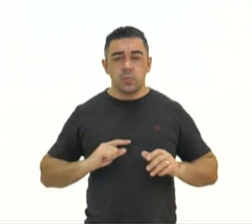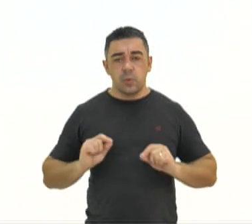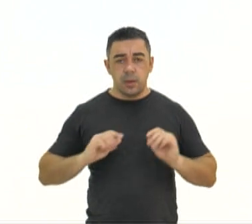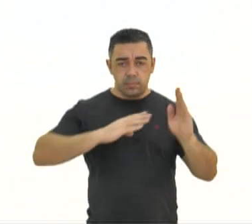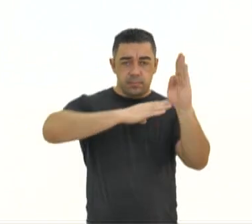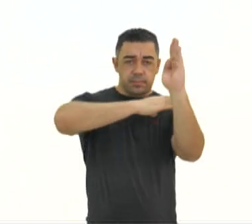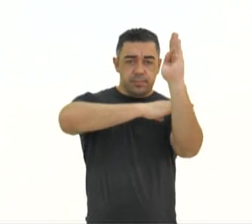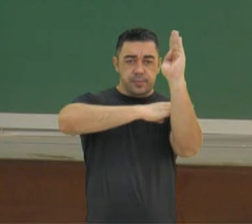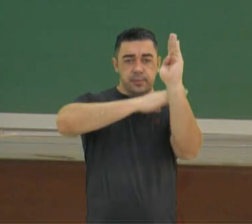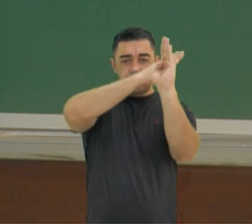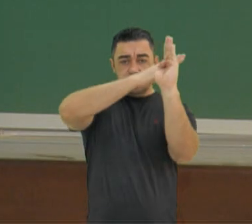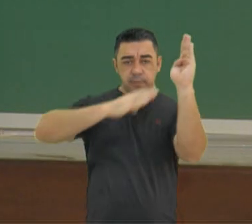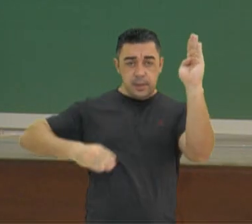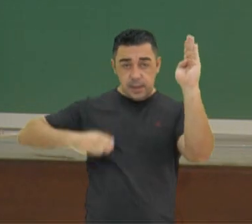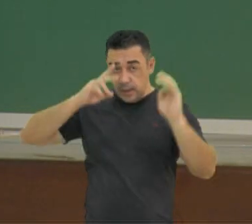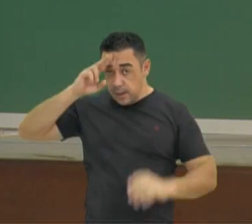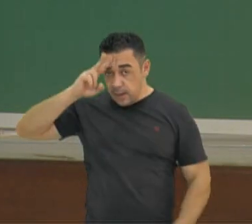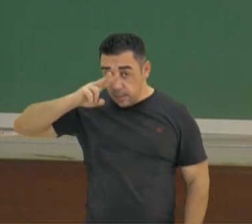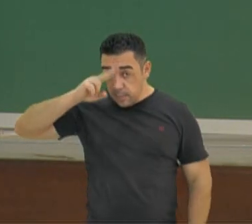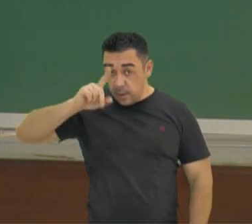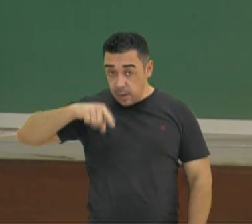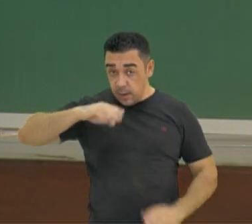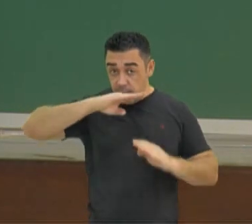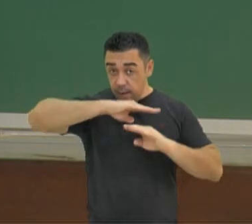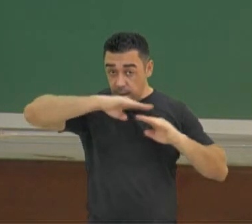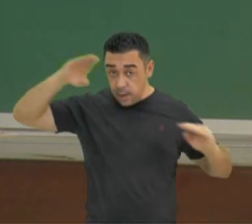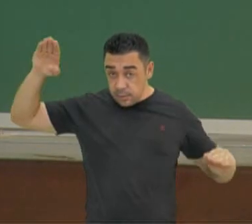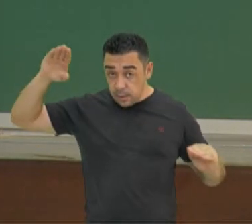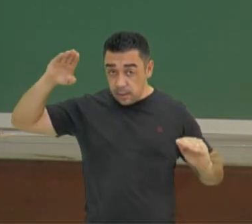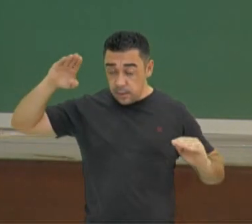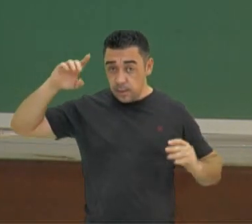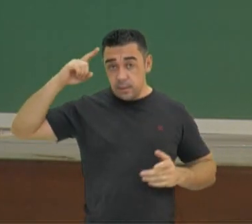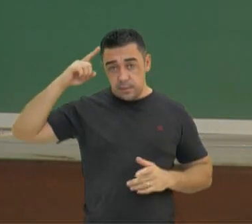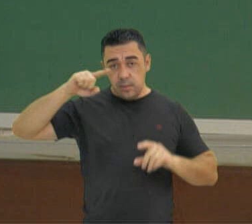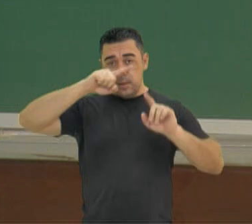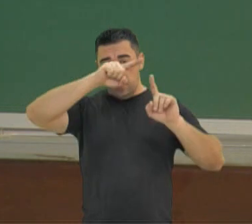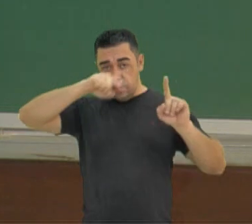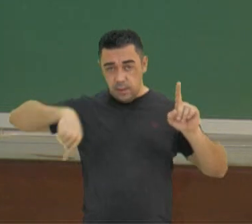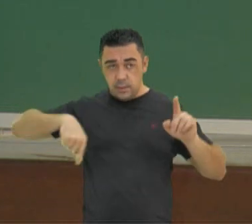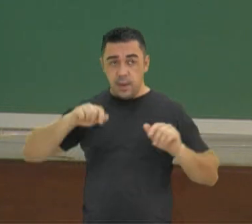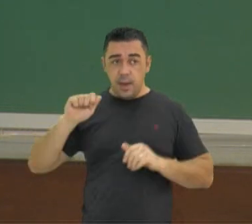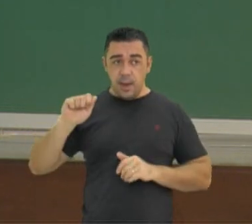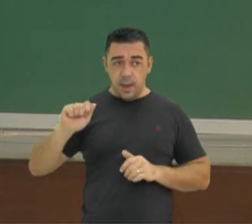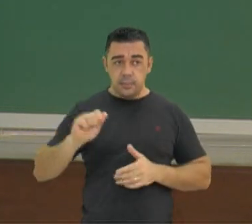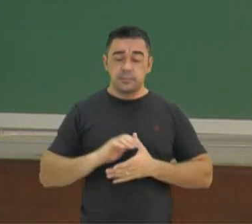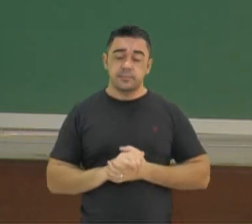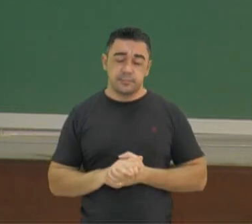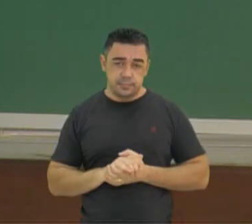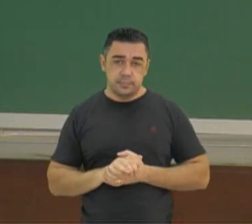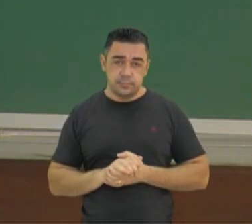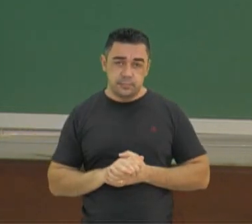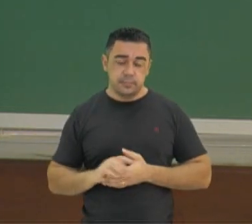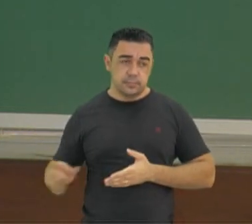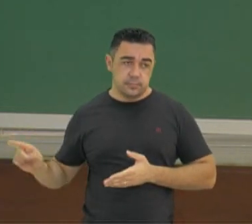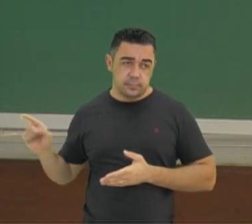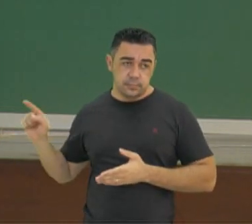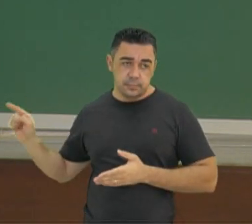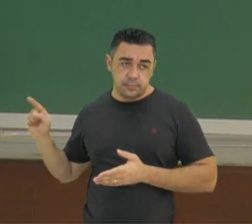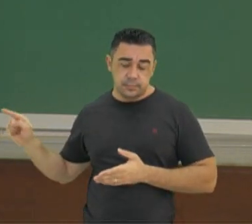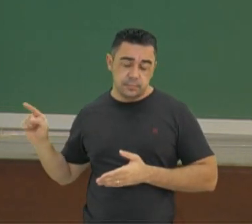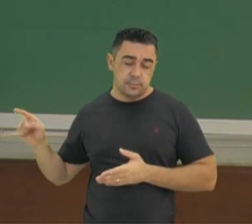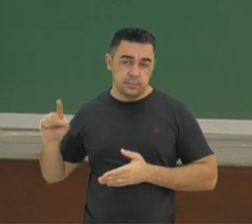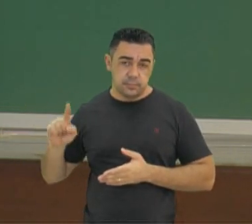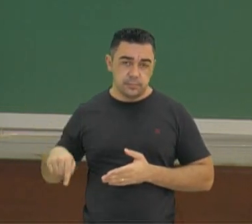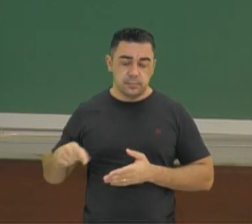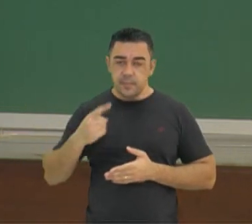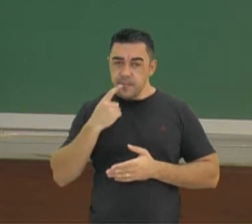Lembra que função no primeiro grau ela é uma reta? Então representei essa reta, ó, reta A, referente à função A no plano cartesiano, uma